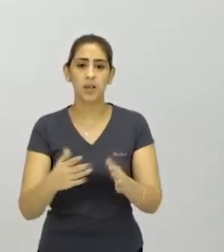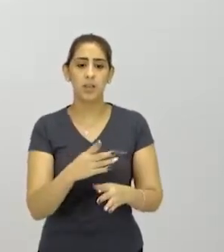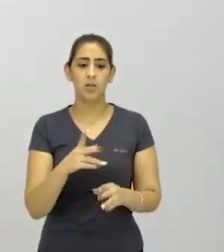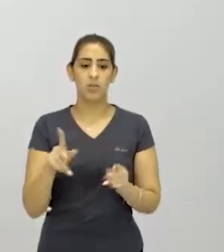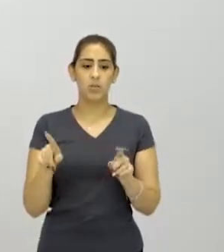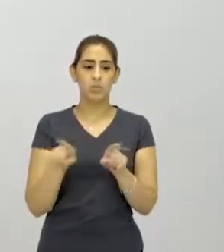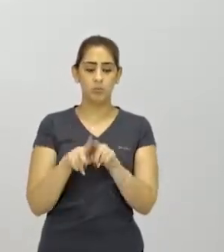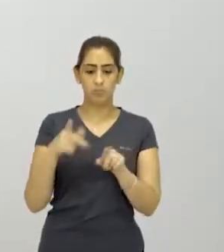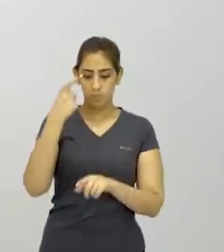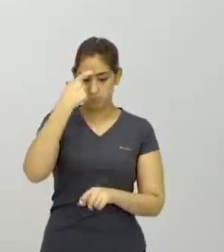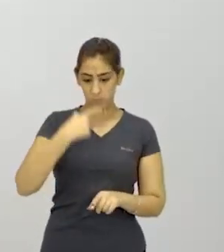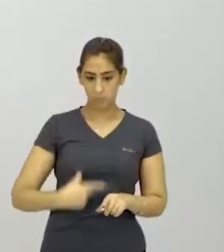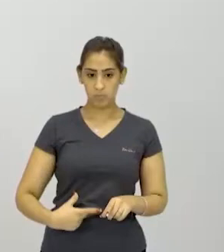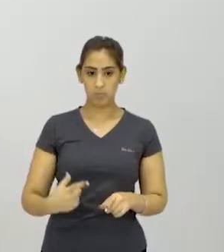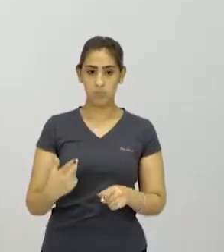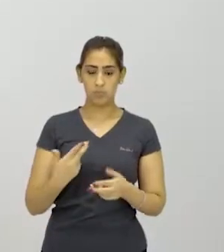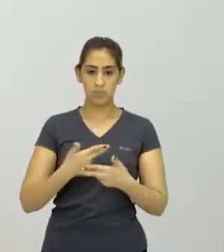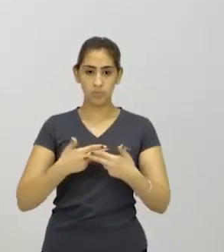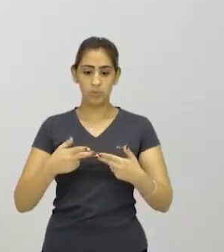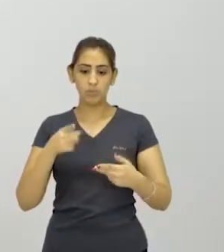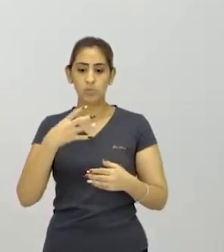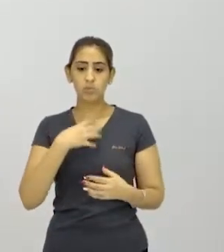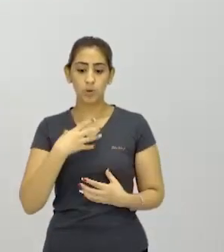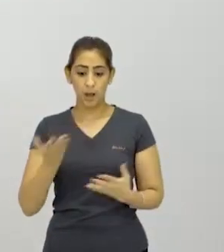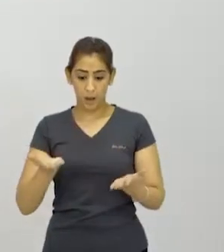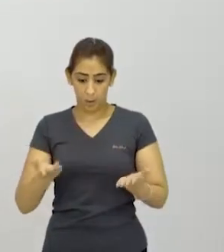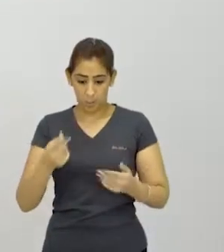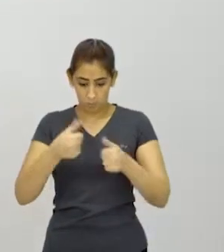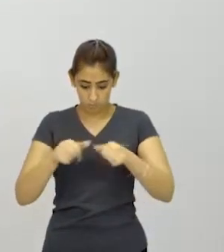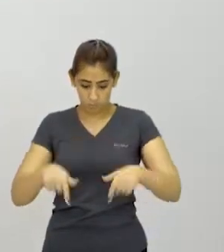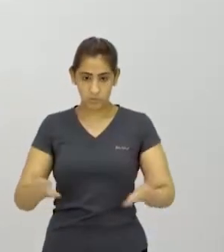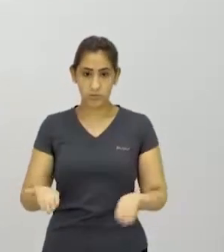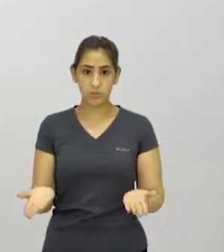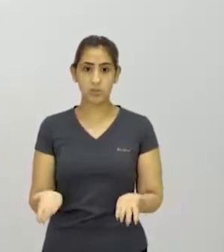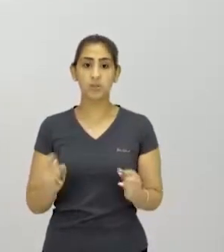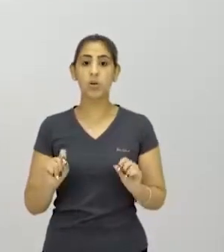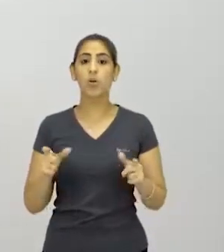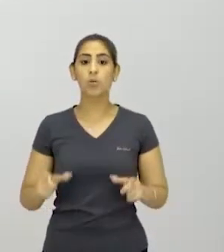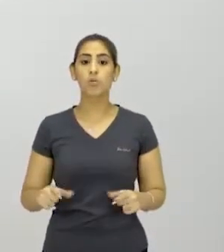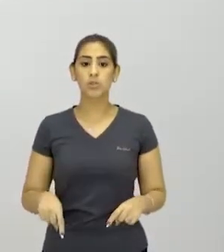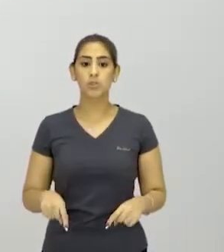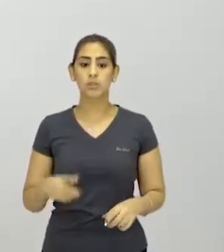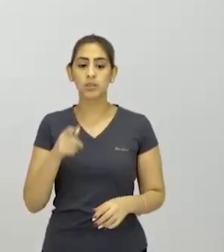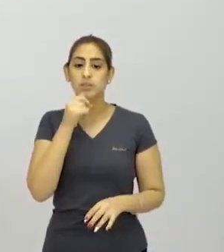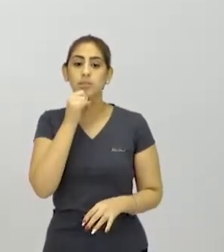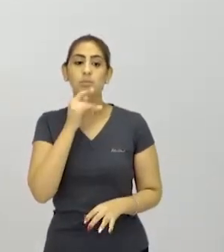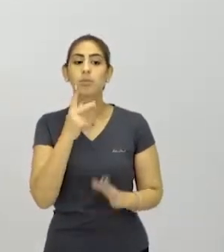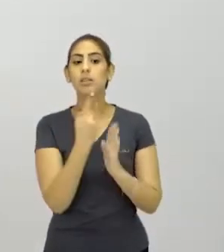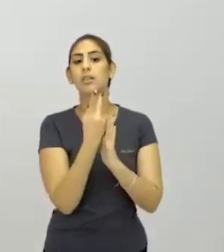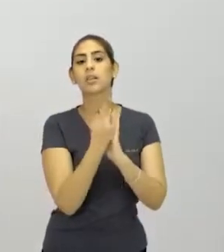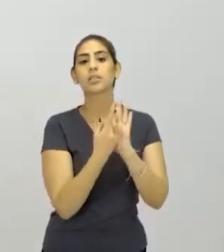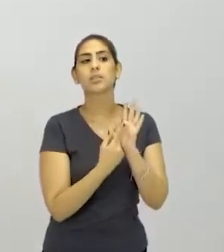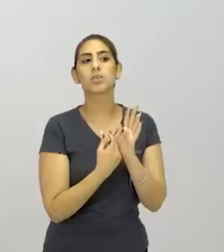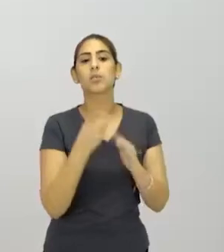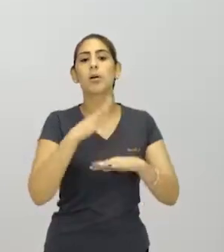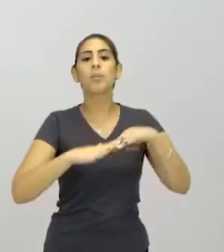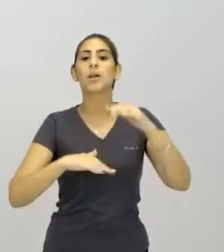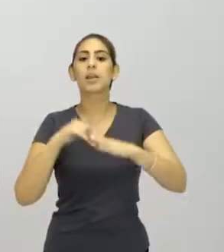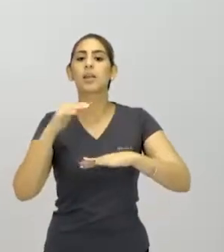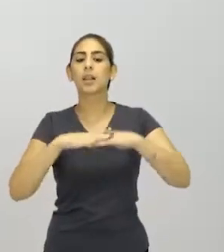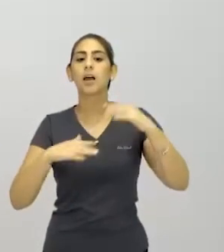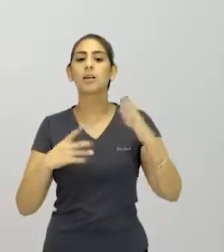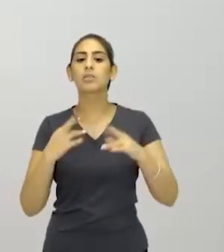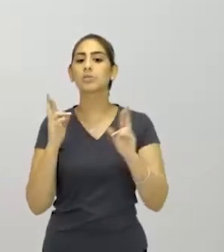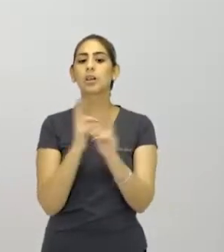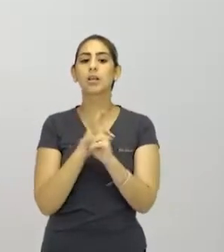artisticamente nessa posição que você está hoje? Tipo, a gente sabe que, desenhar, mas e quais habilidades, por exemplo,